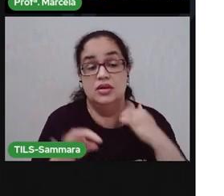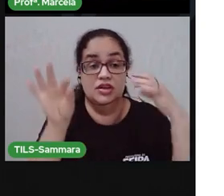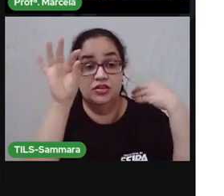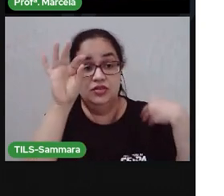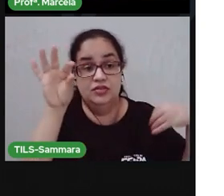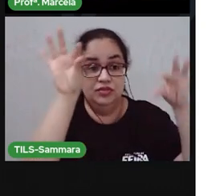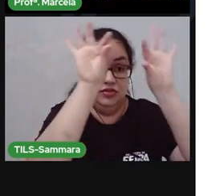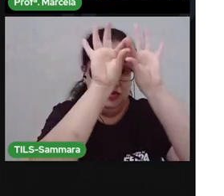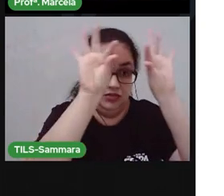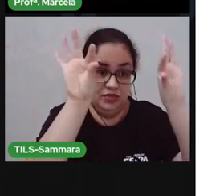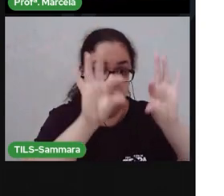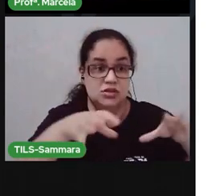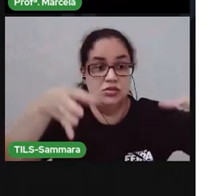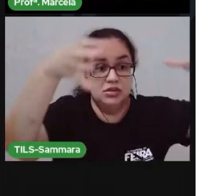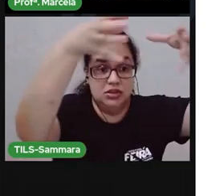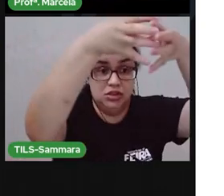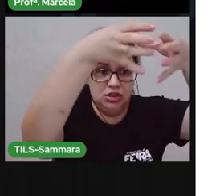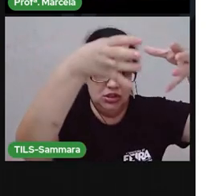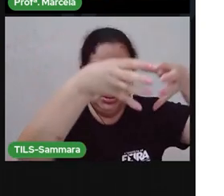e estrofes.